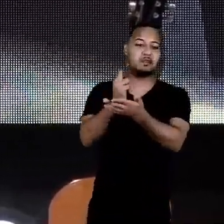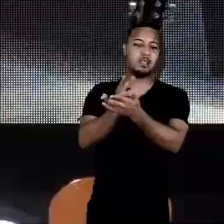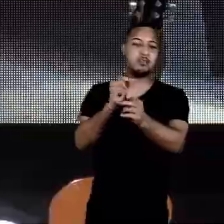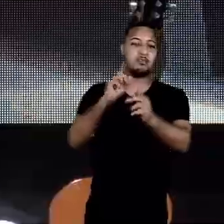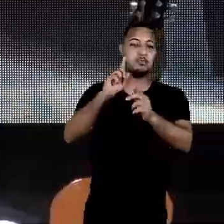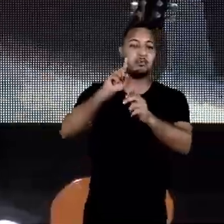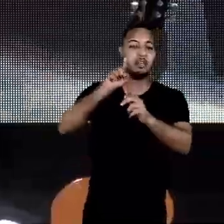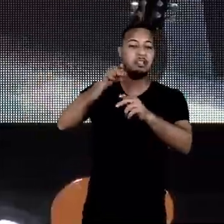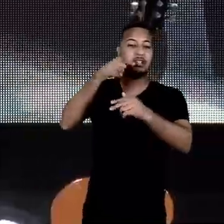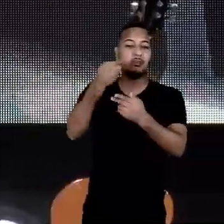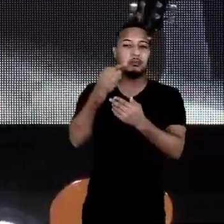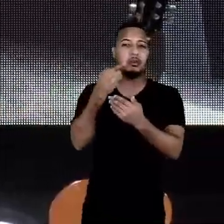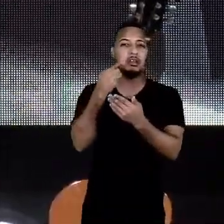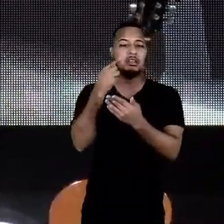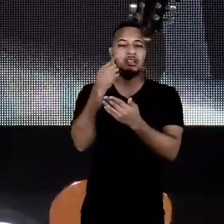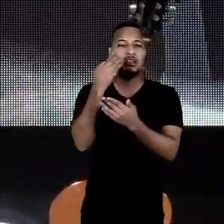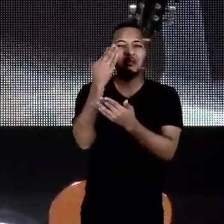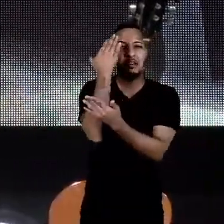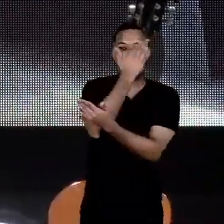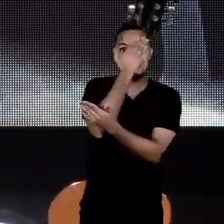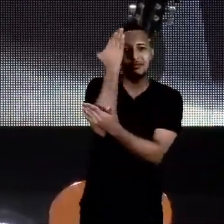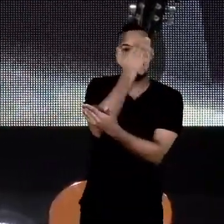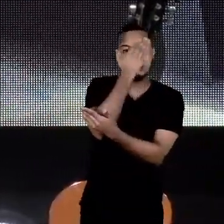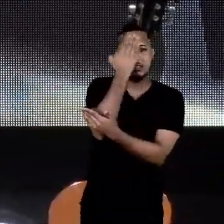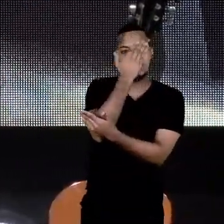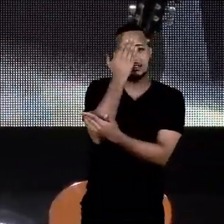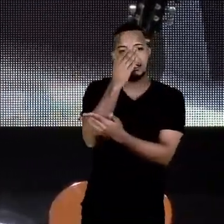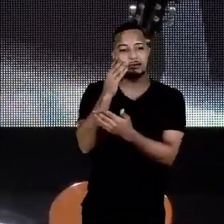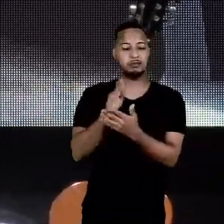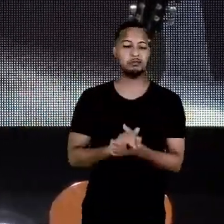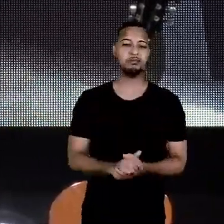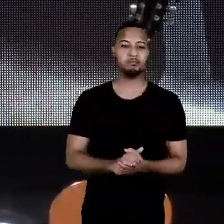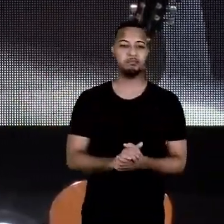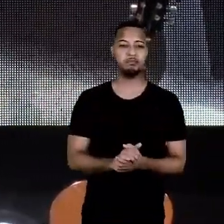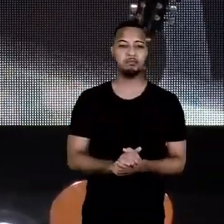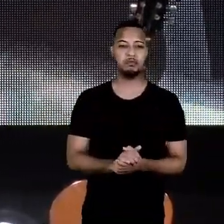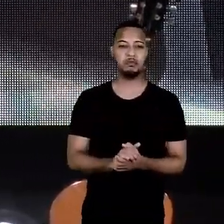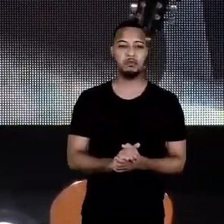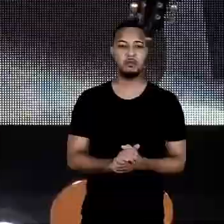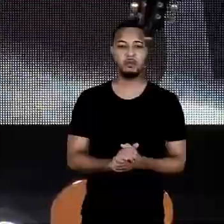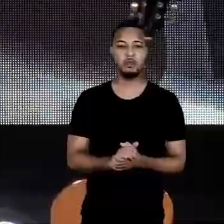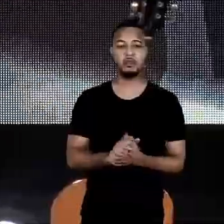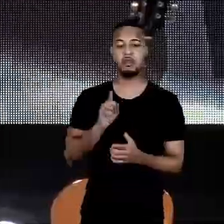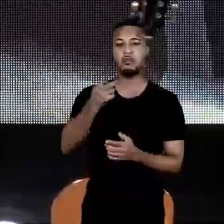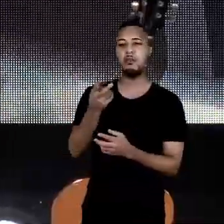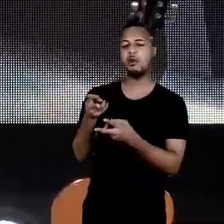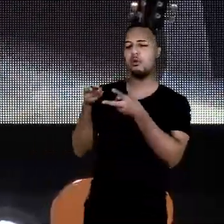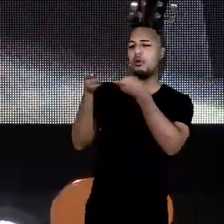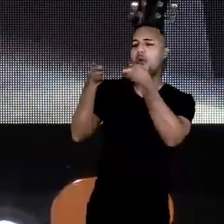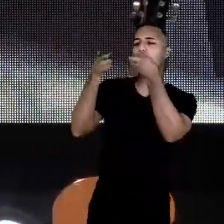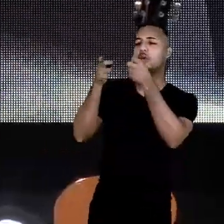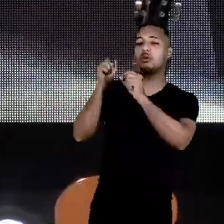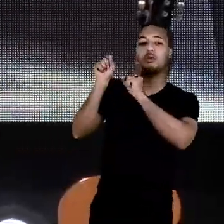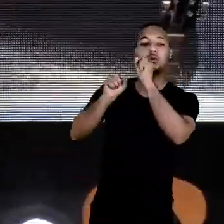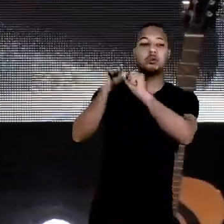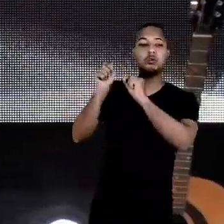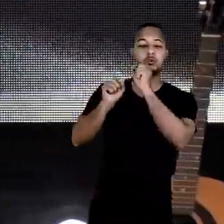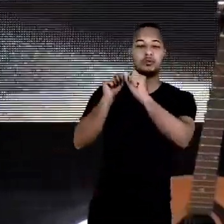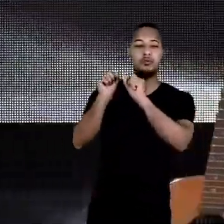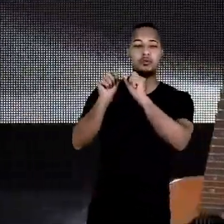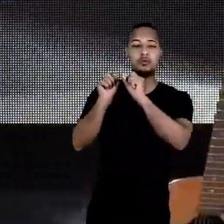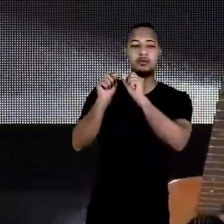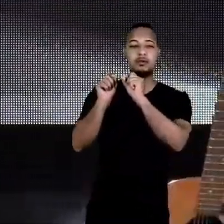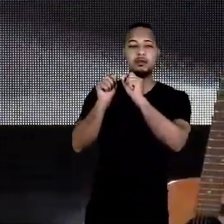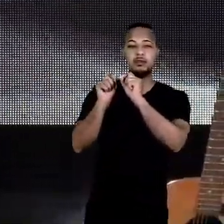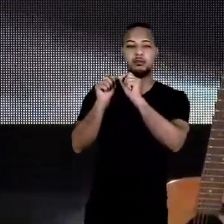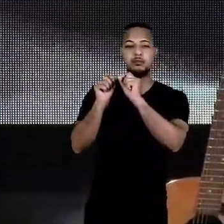Mas a gente precisa entender que aquele arbusto, ele atrai as pessoas mais fragilizadas,